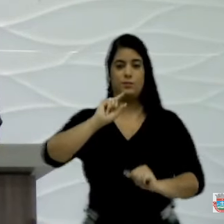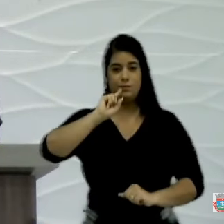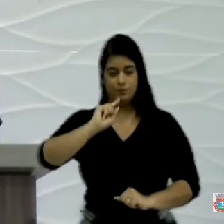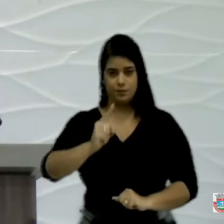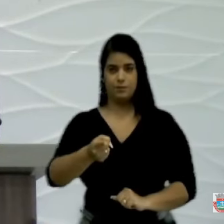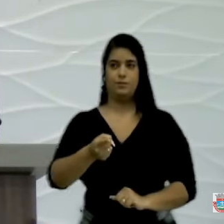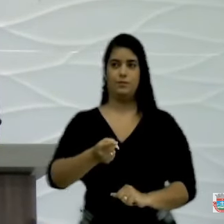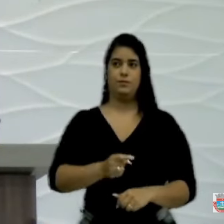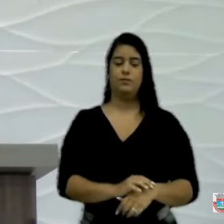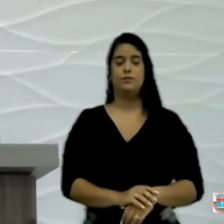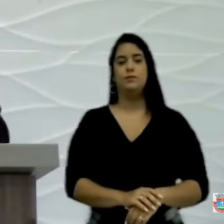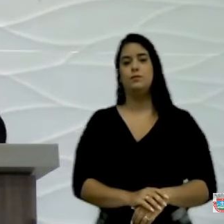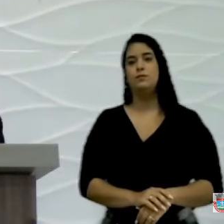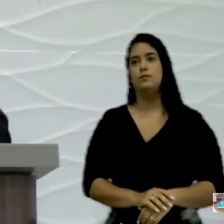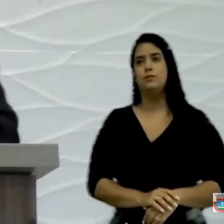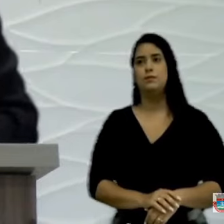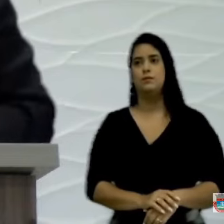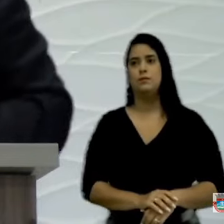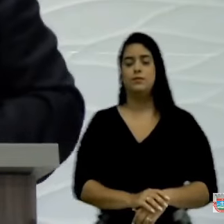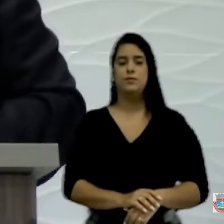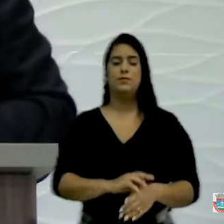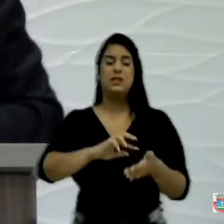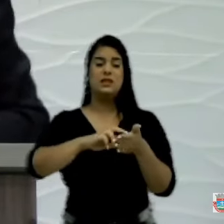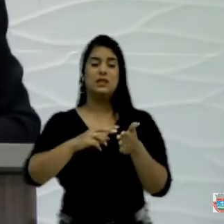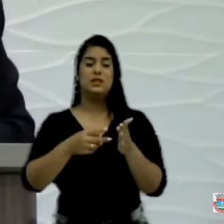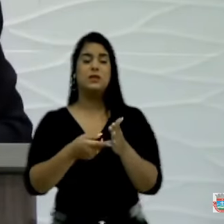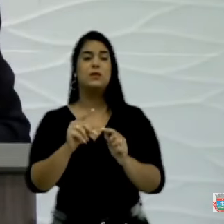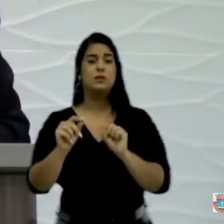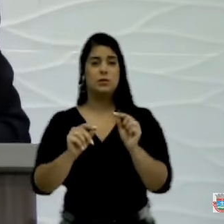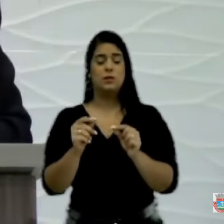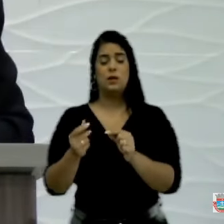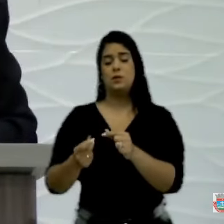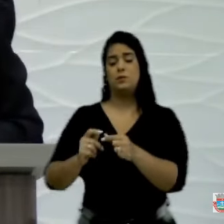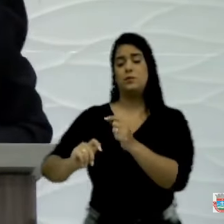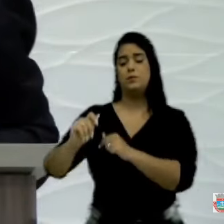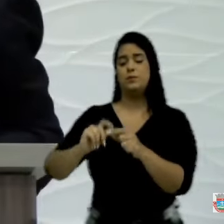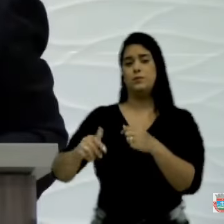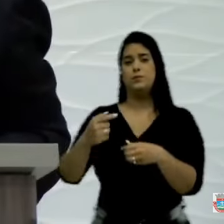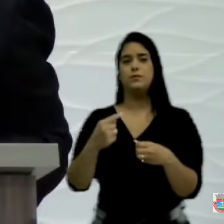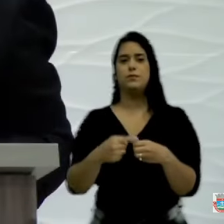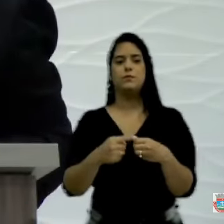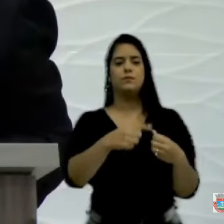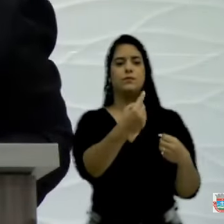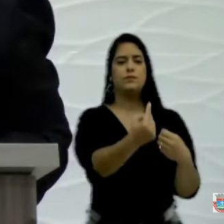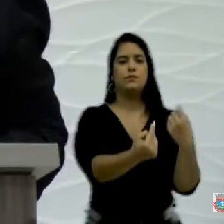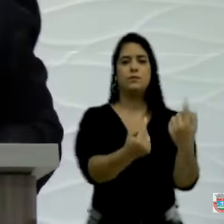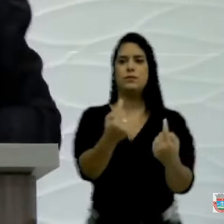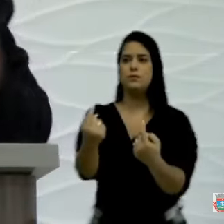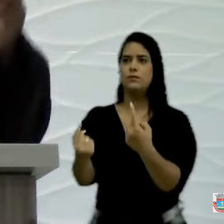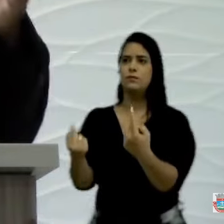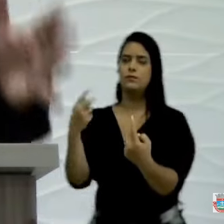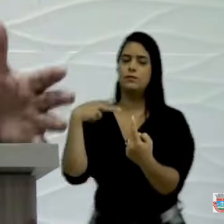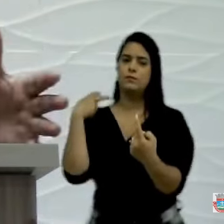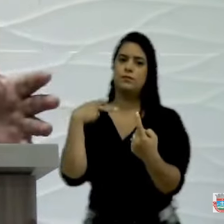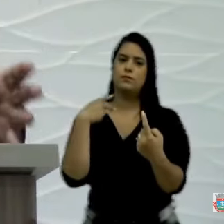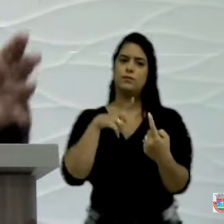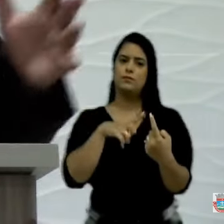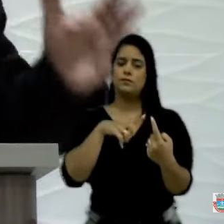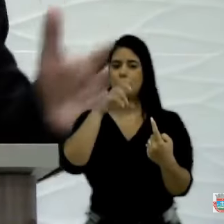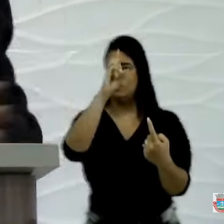Emenda impositiva. A emenda impositiva, no orçamento do município, cada vereador tem